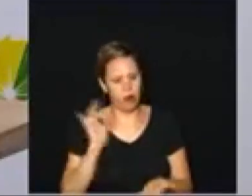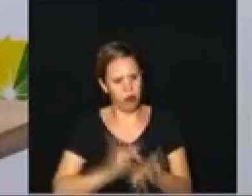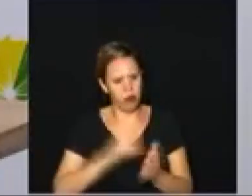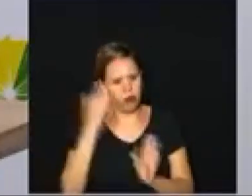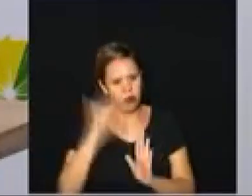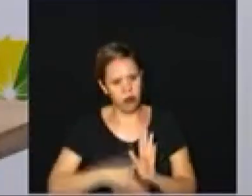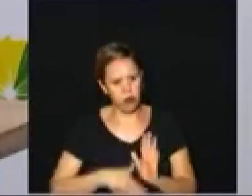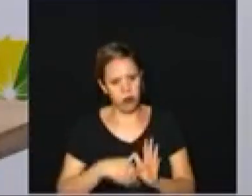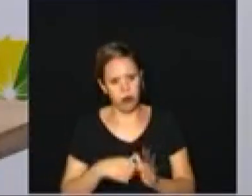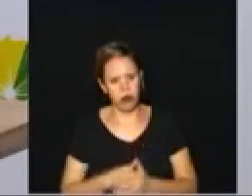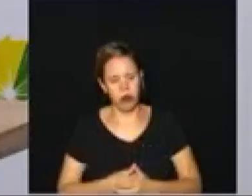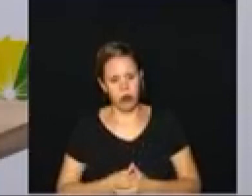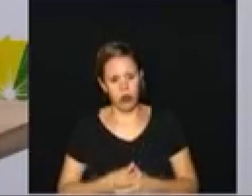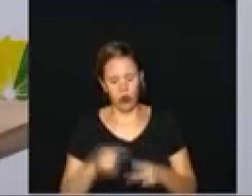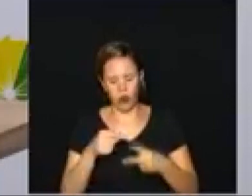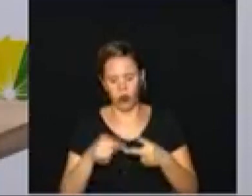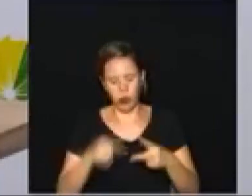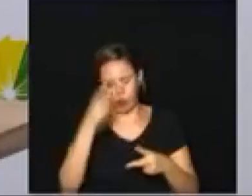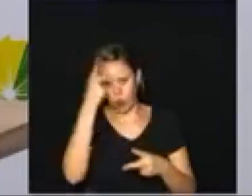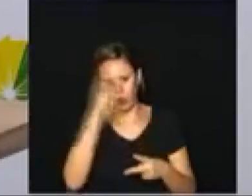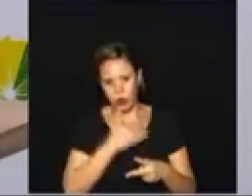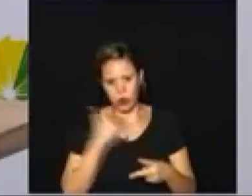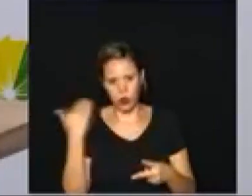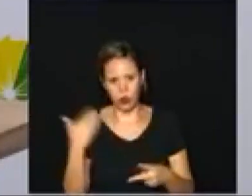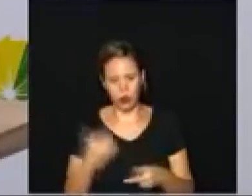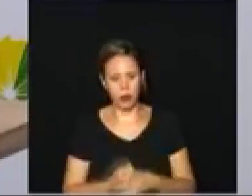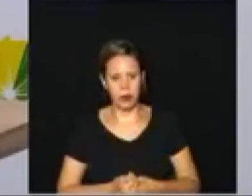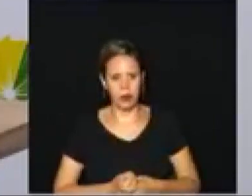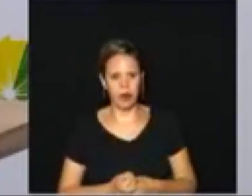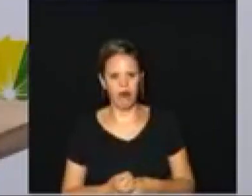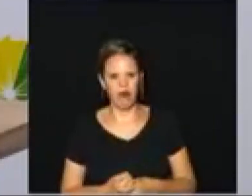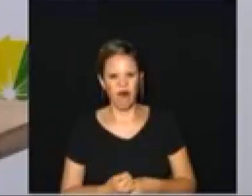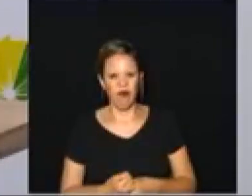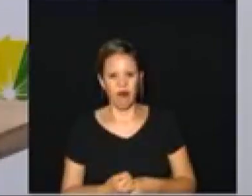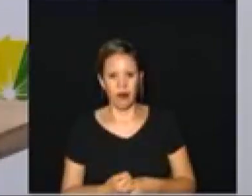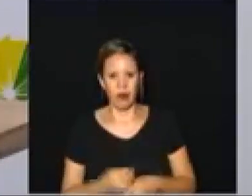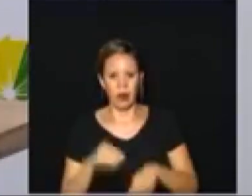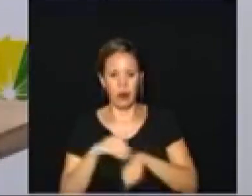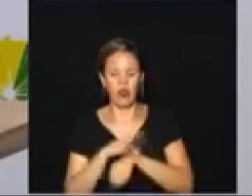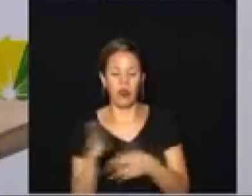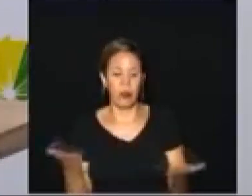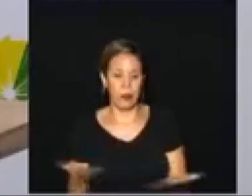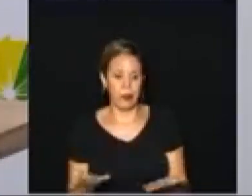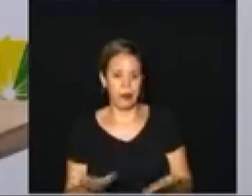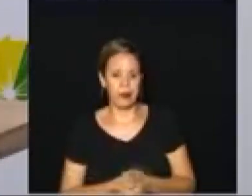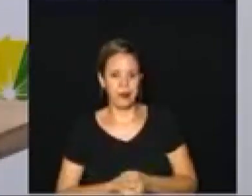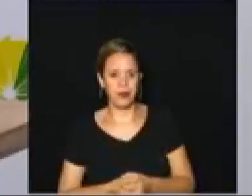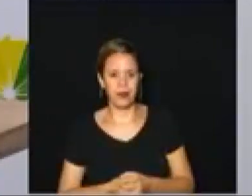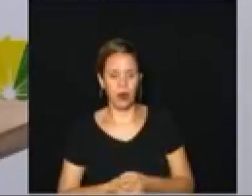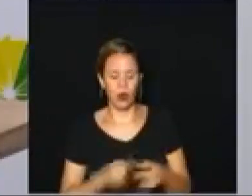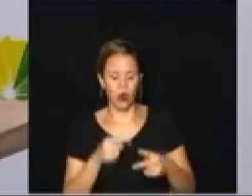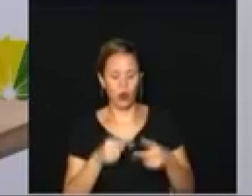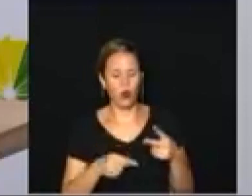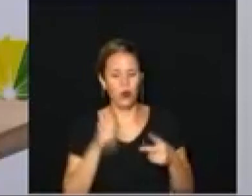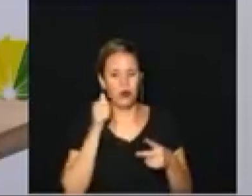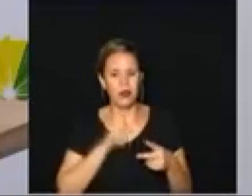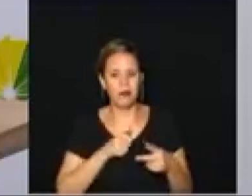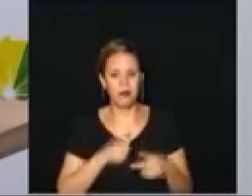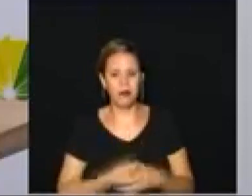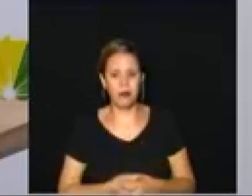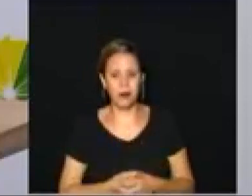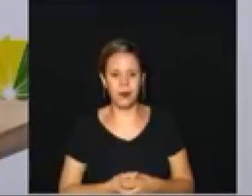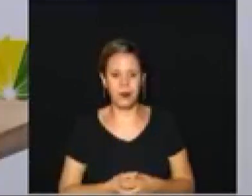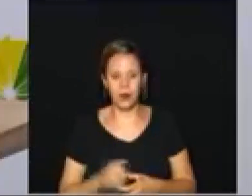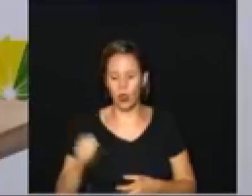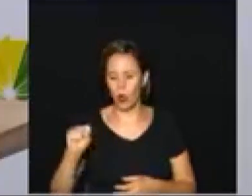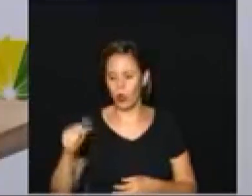confirmar com esses dois óbitos que nós passamos a informar agora. São duas mulheres. Uma mulher